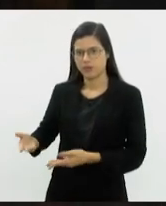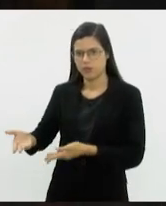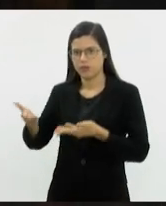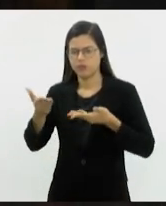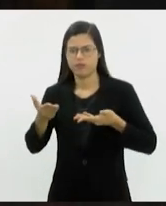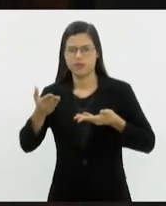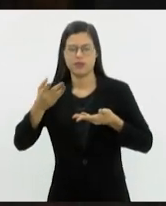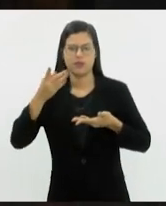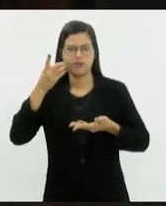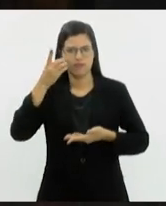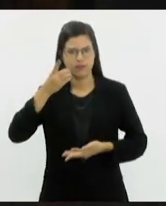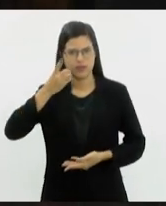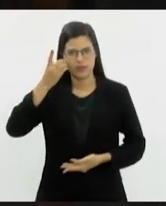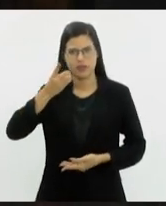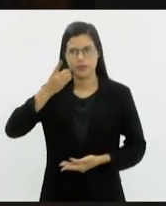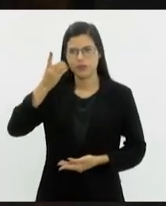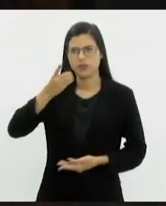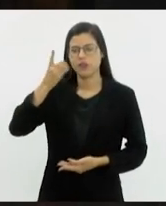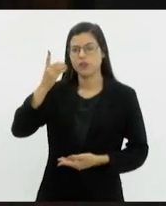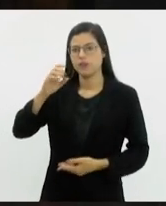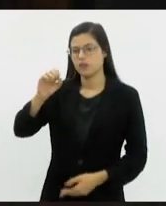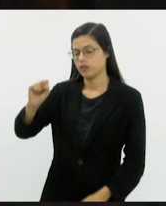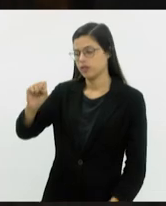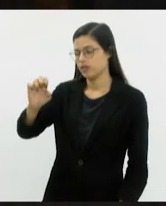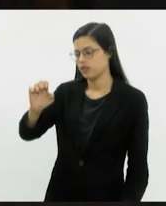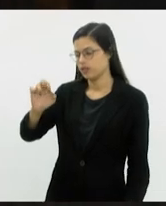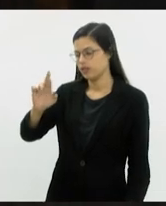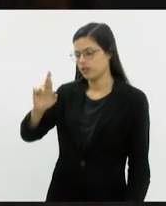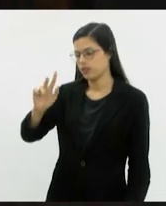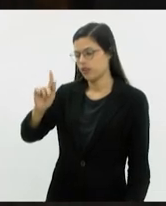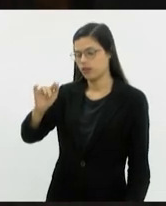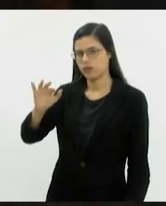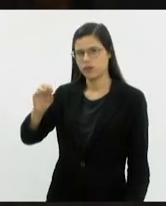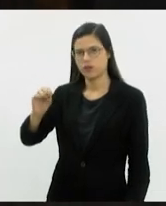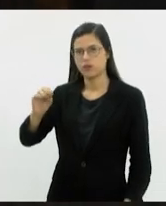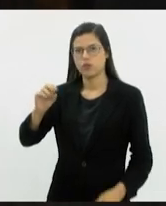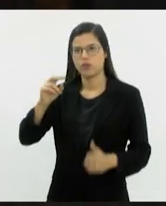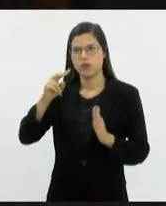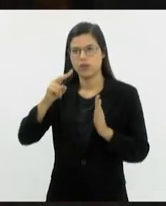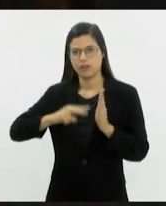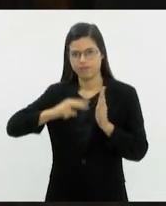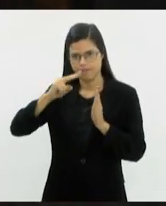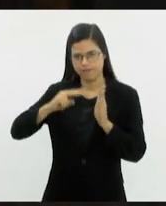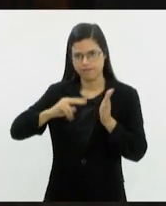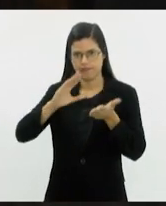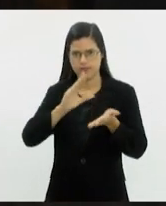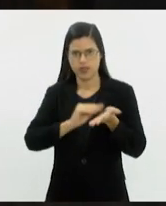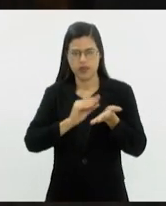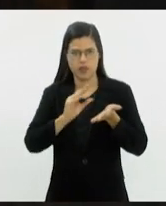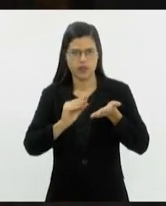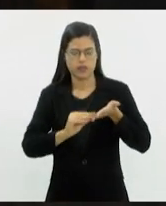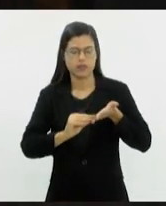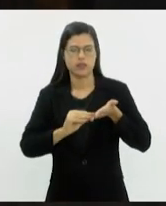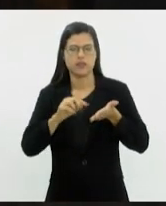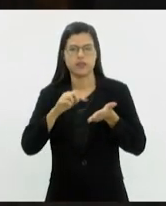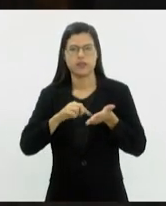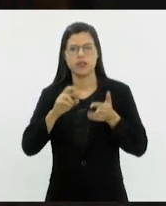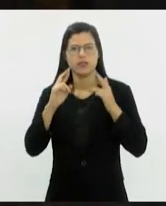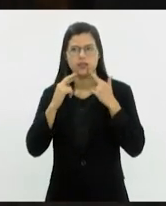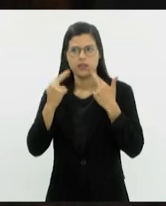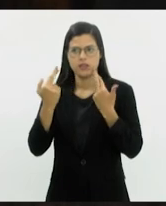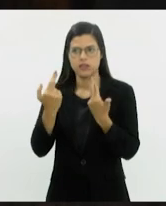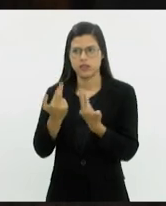senhor deputado Sérgio Fernandes para fazer a ata, para fazer a leitura da ata da